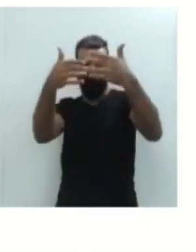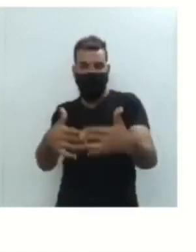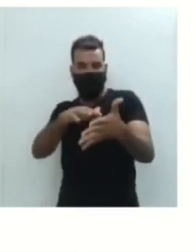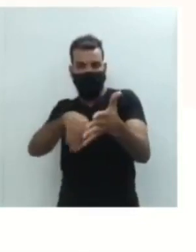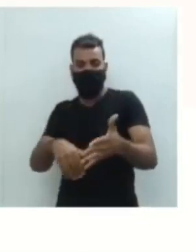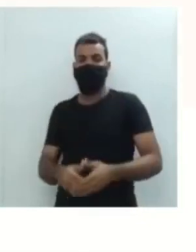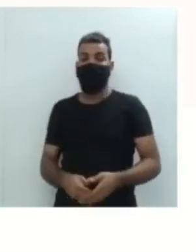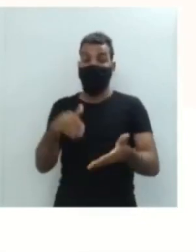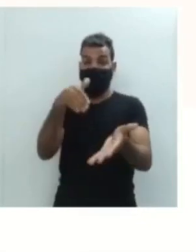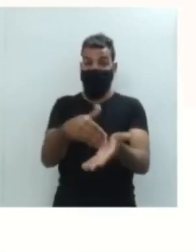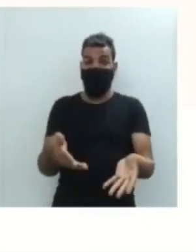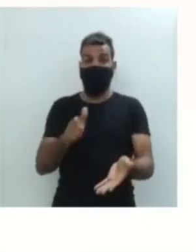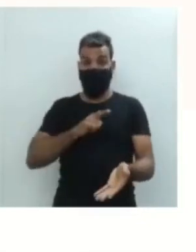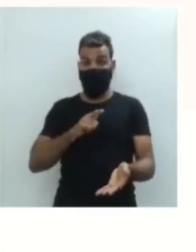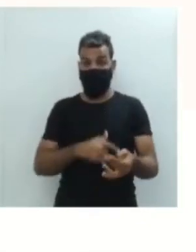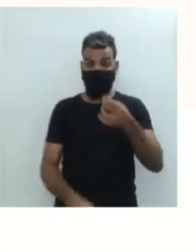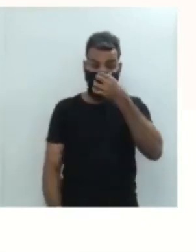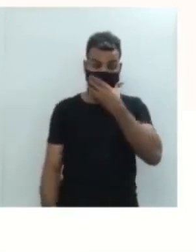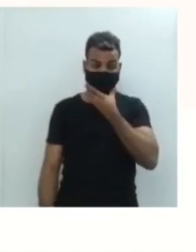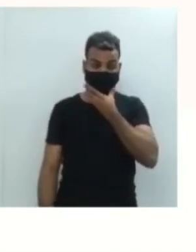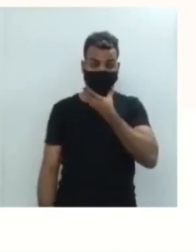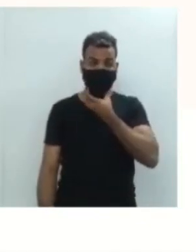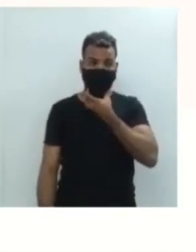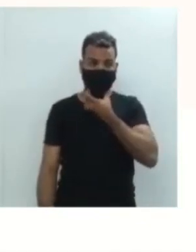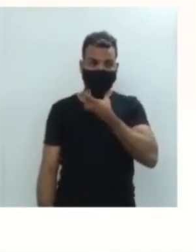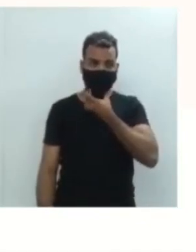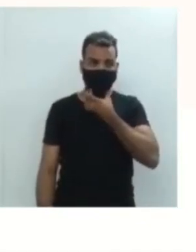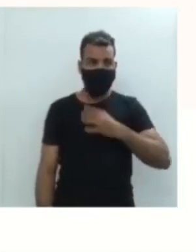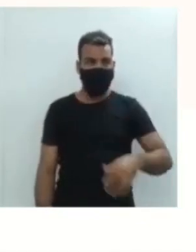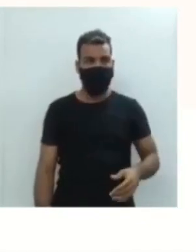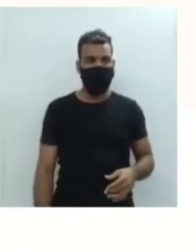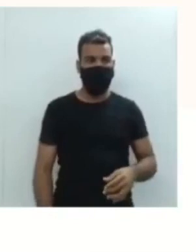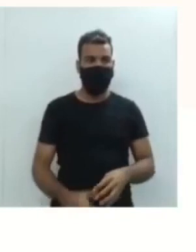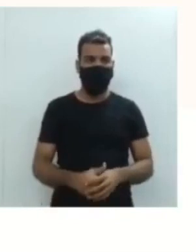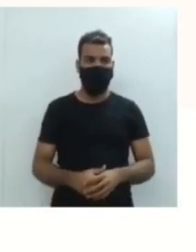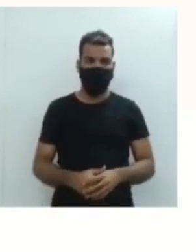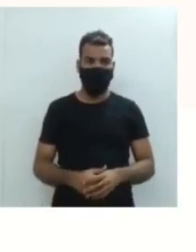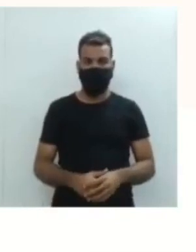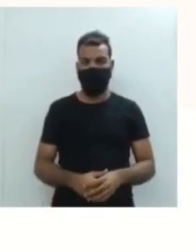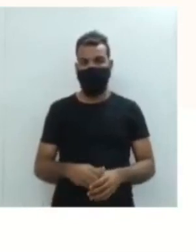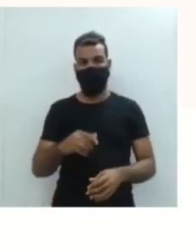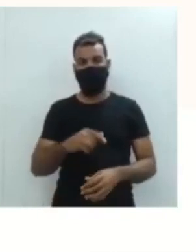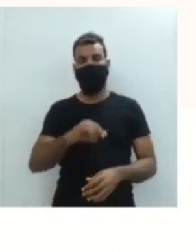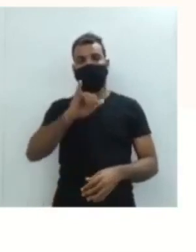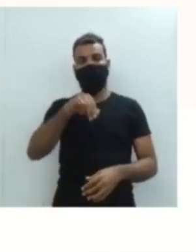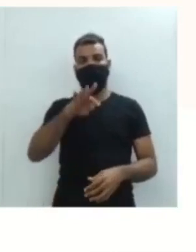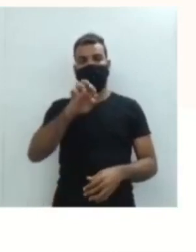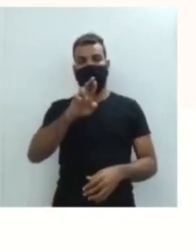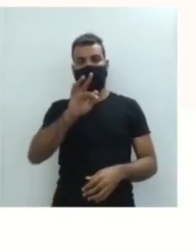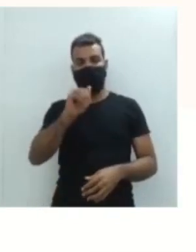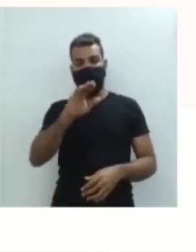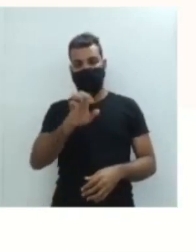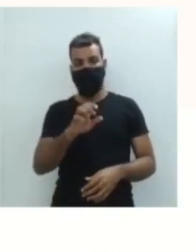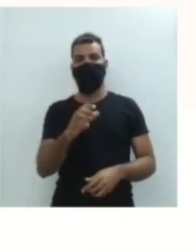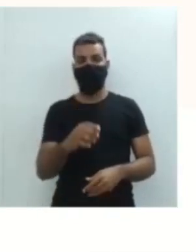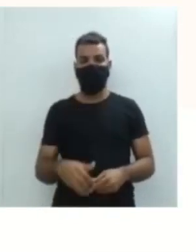e por fim nós temos a nossa interface né que seria o Windows PHP